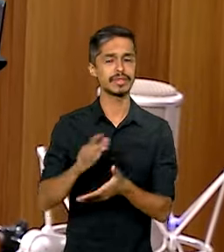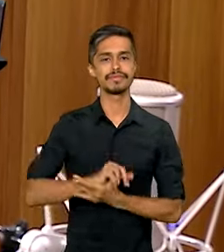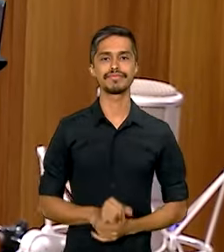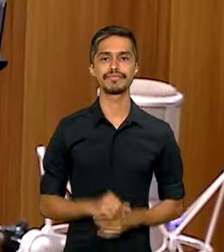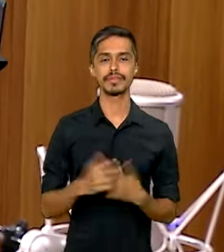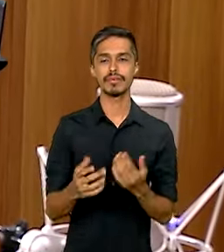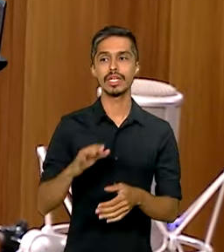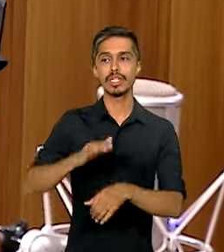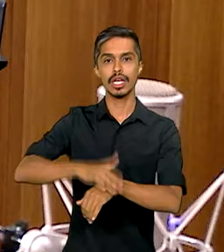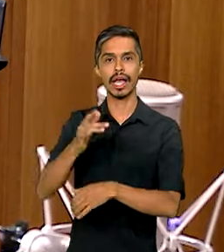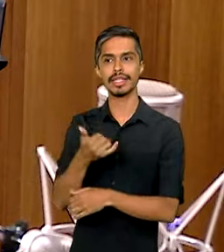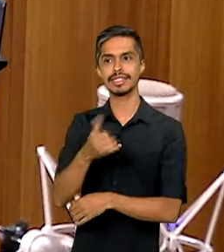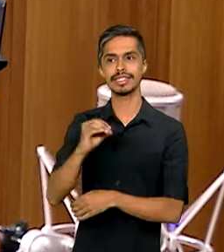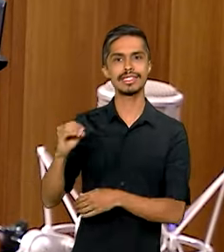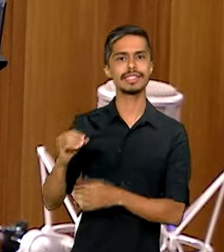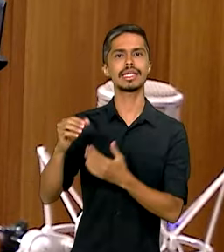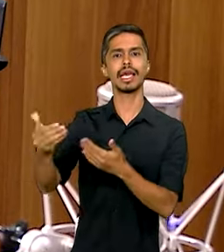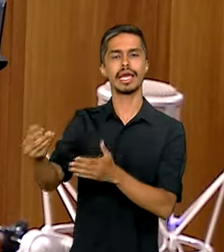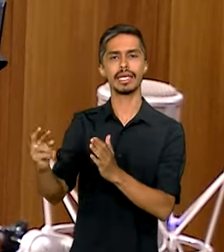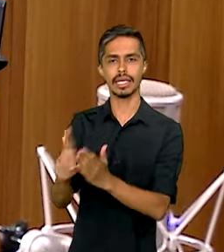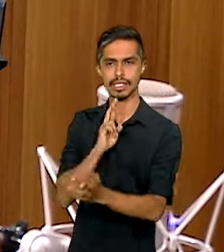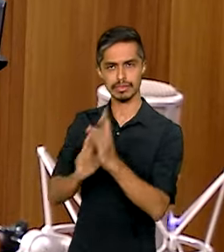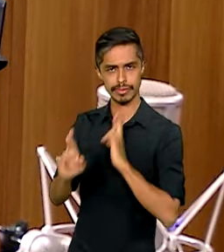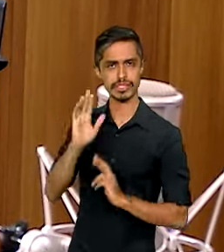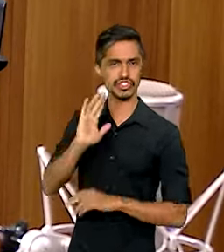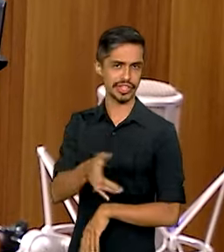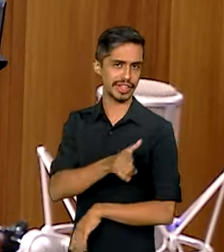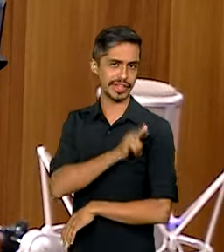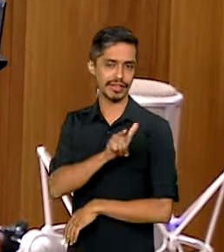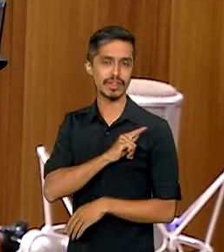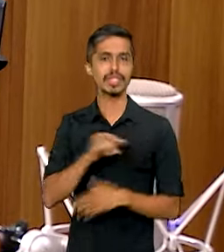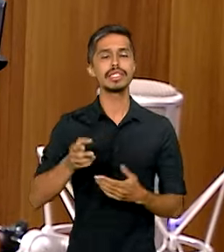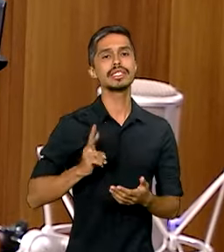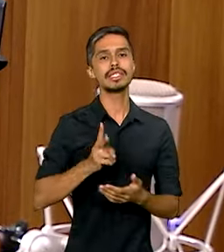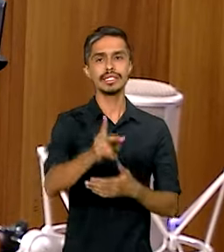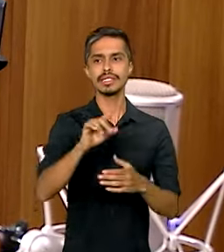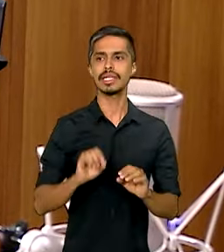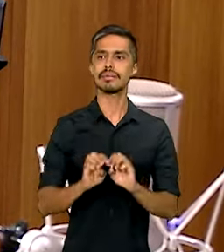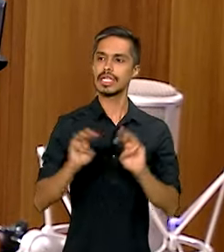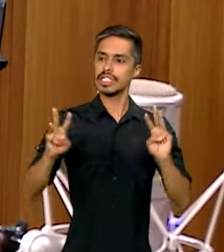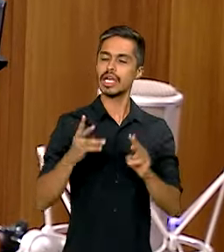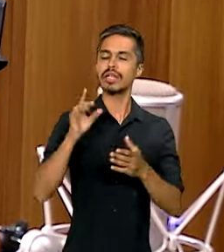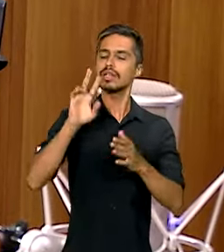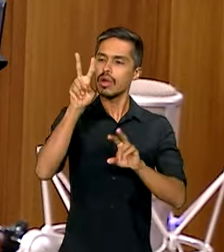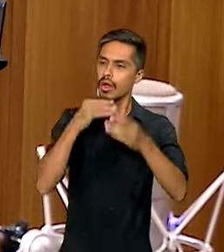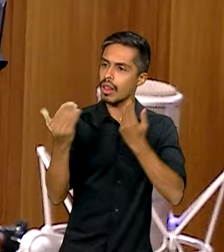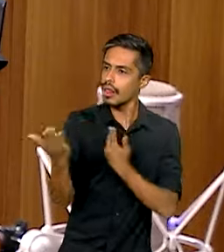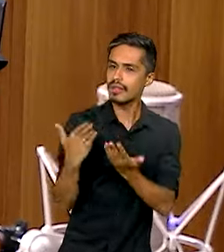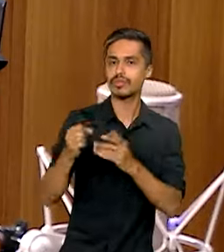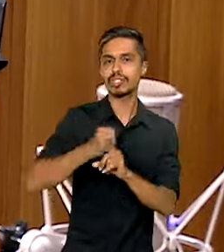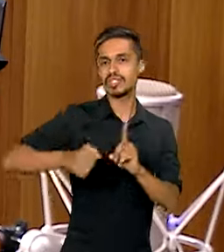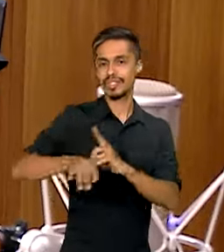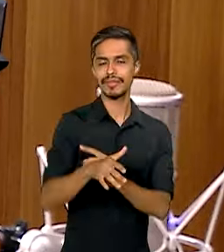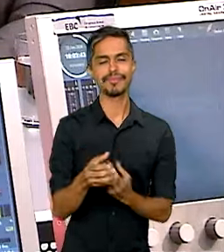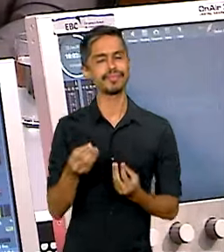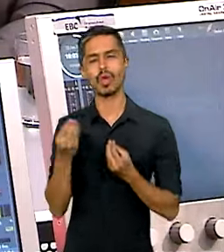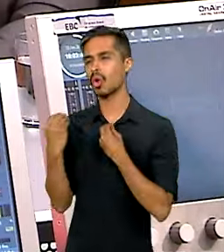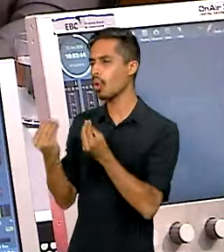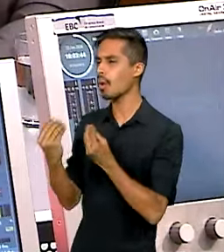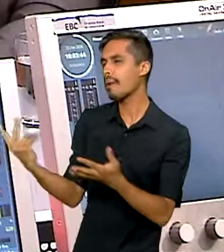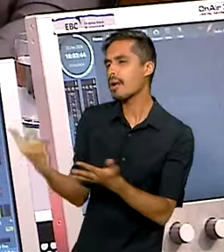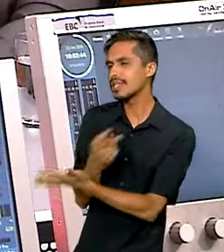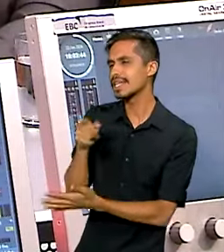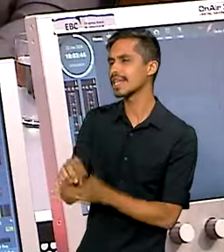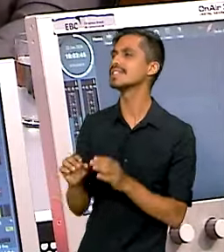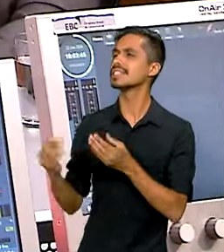100 contribuições desde o lançamento e a gente vai estar sempre atualizando essa página para estar em diálogo com a sociedade. Como é que funciona na